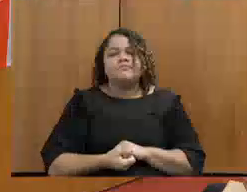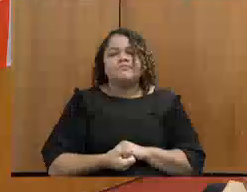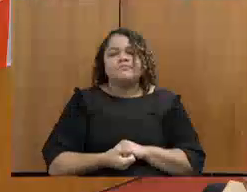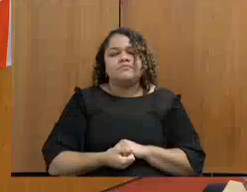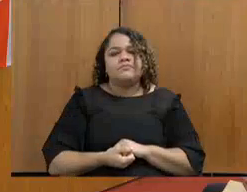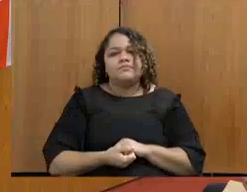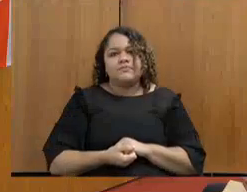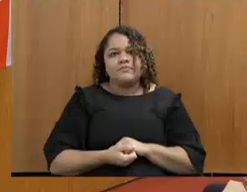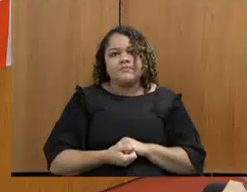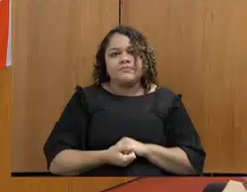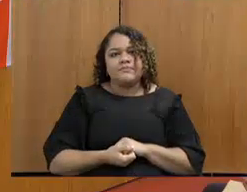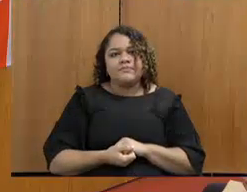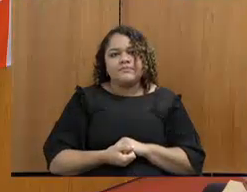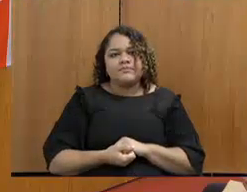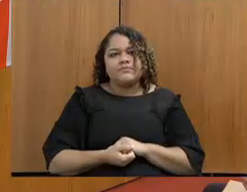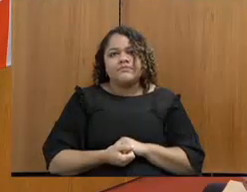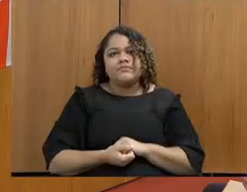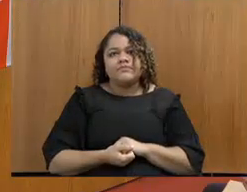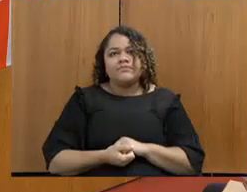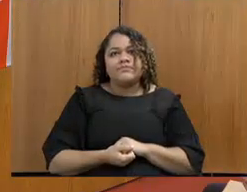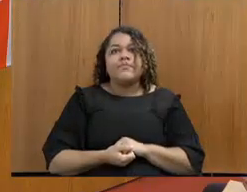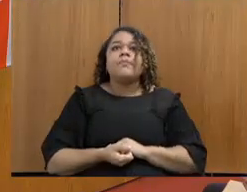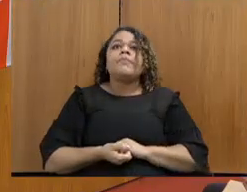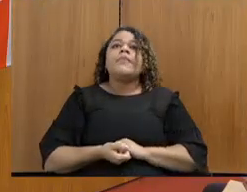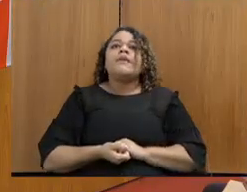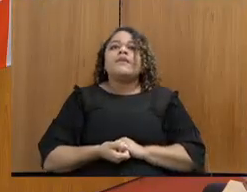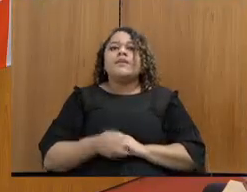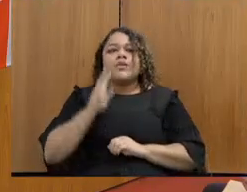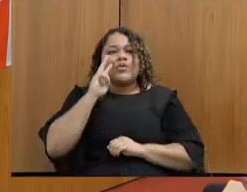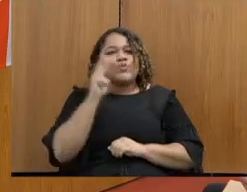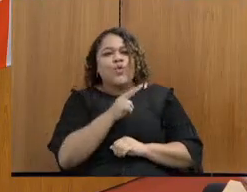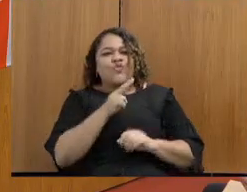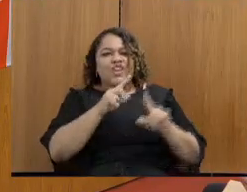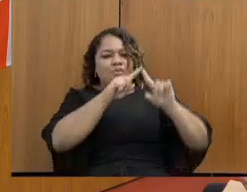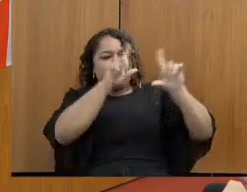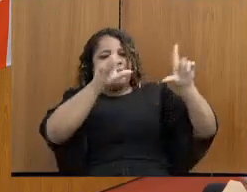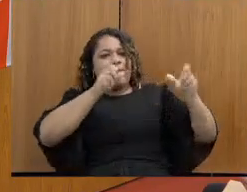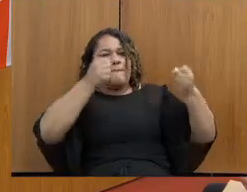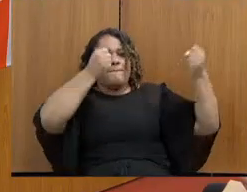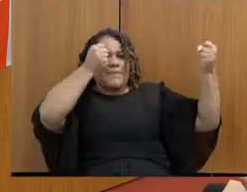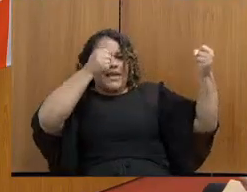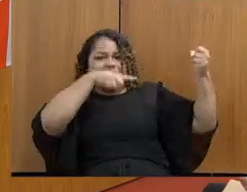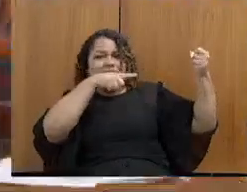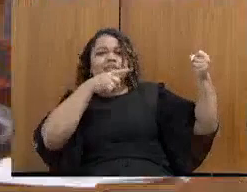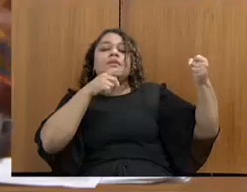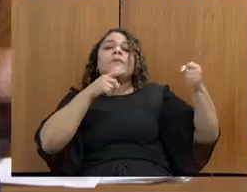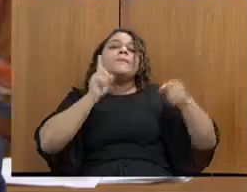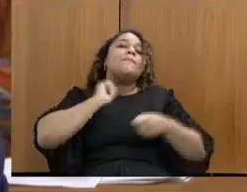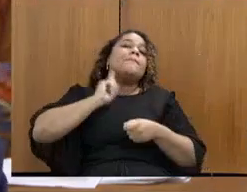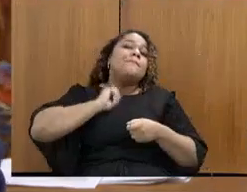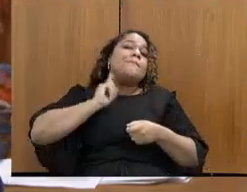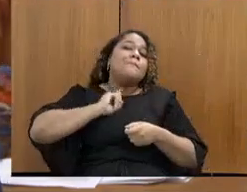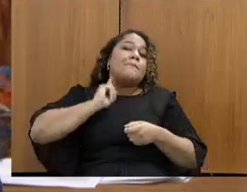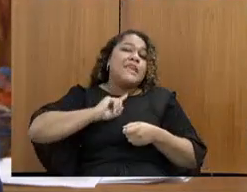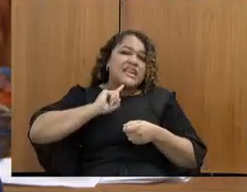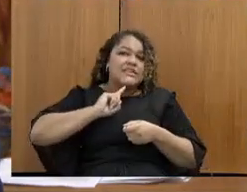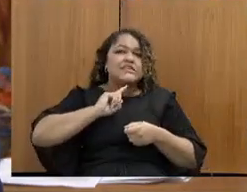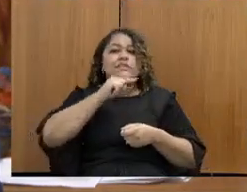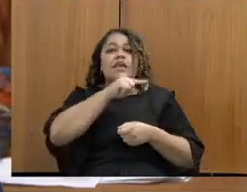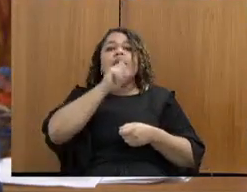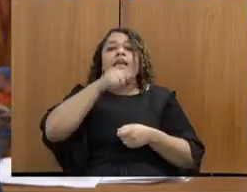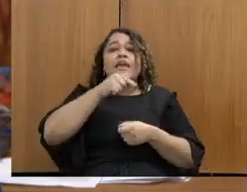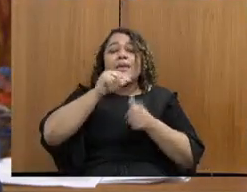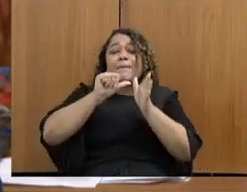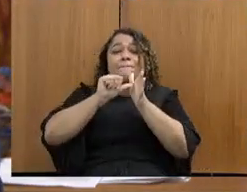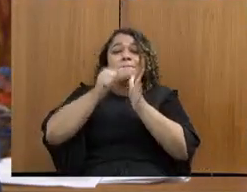bom finalizar tô lendo uma placa ali Minas Gerais e lidera o ranking de feminicídio no país excelentes delegadas de